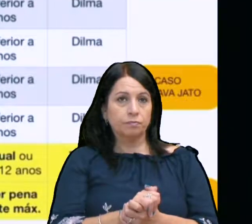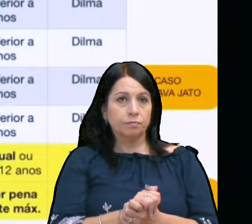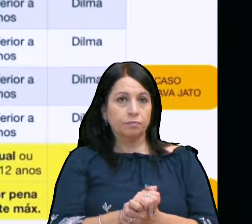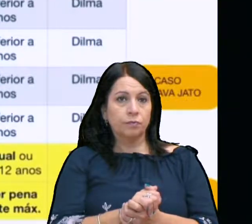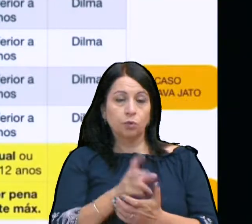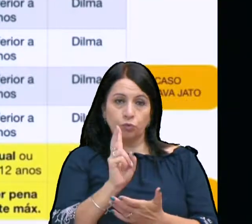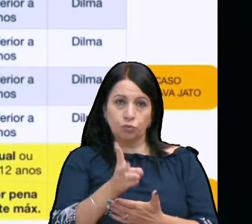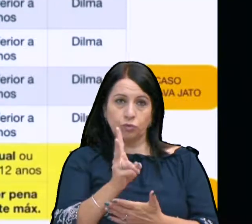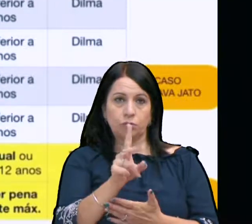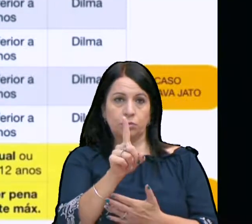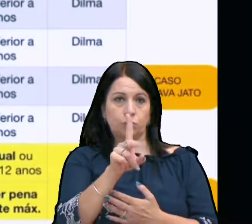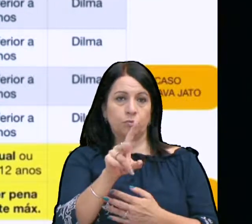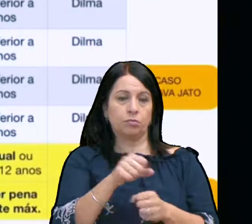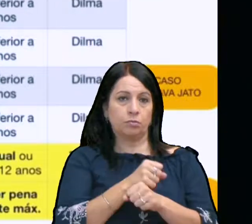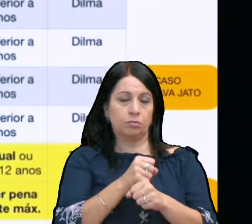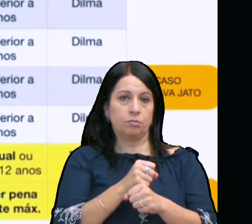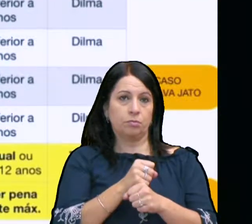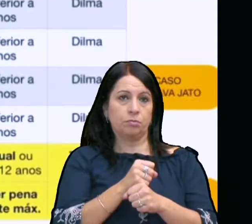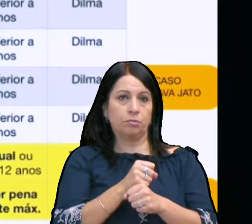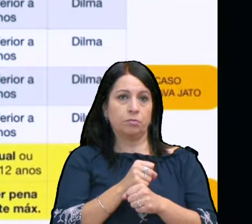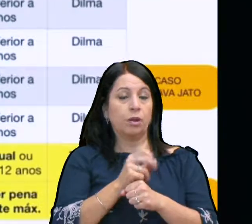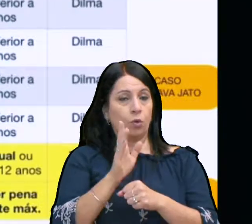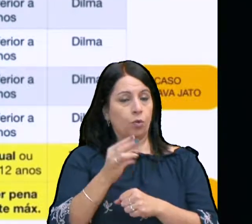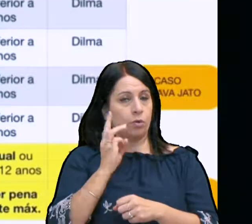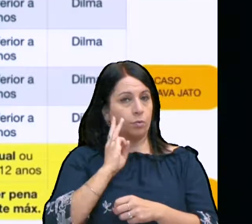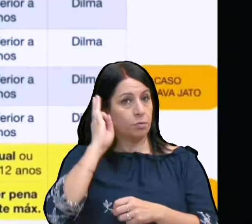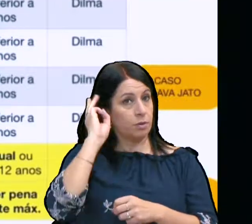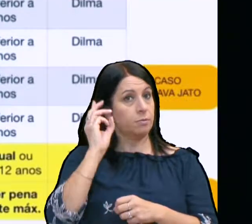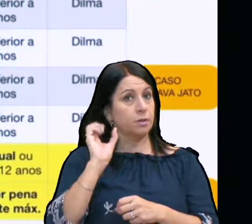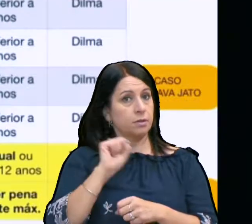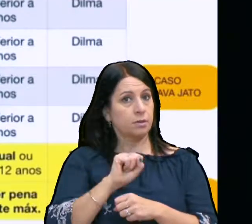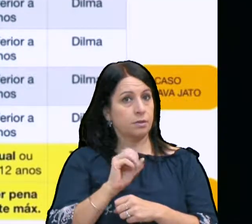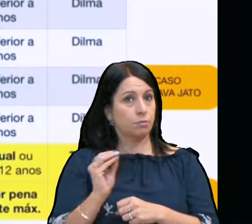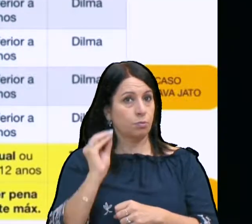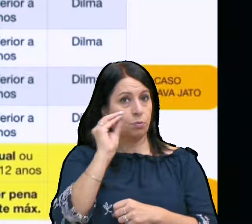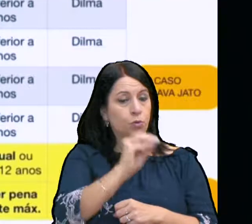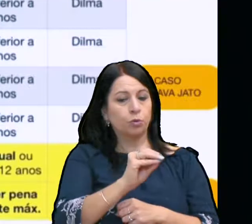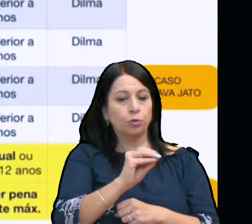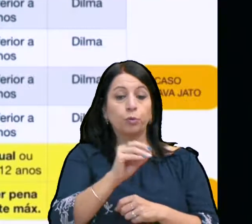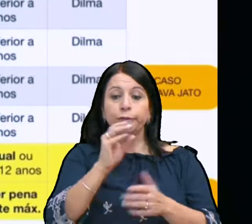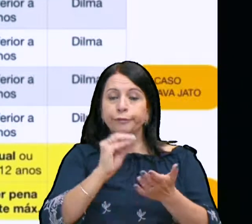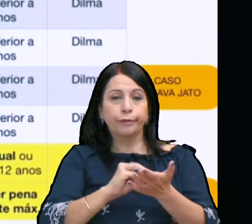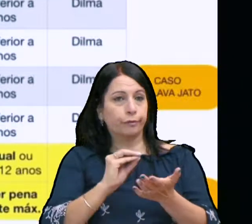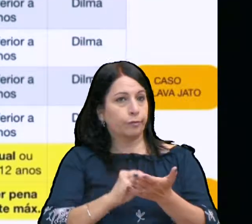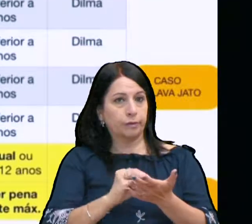2015, mantém os 12 anos. Agora o Temer, sim, o Temer colocou a cereja no bolo. Aí ele